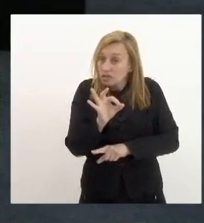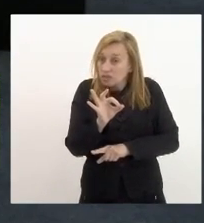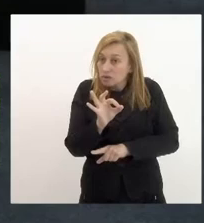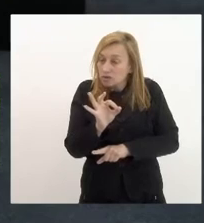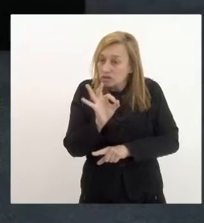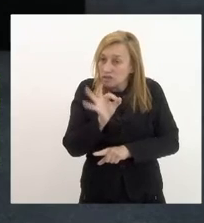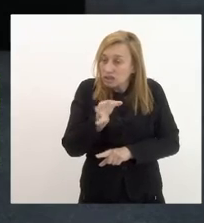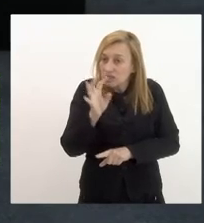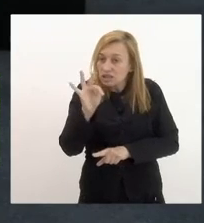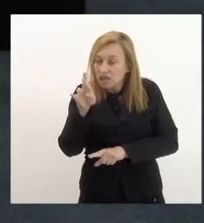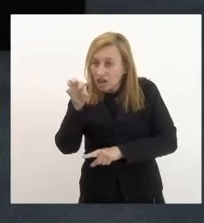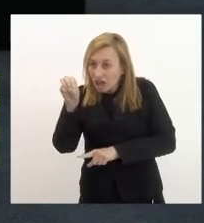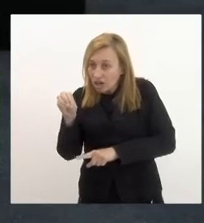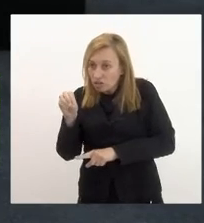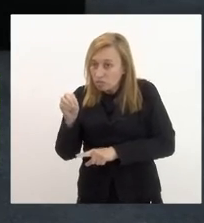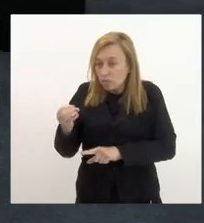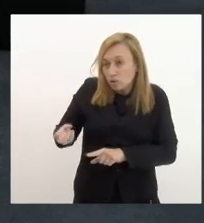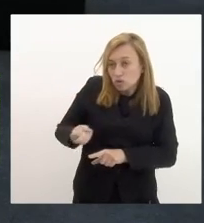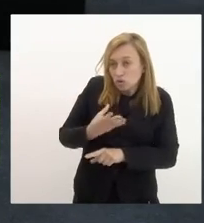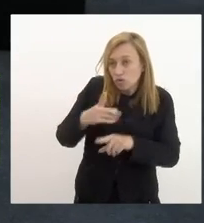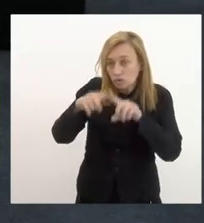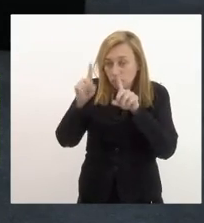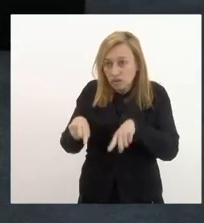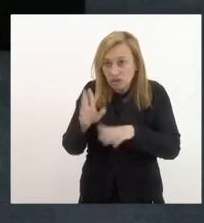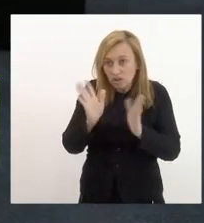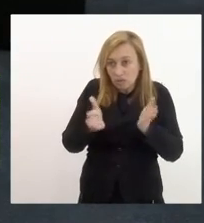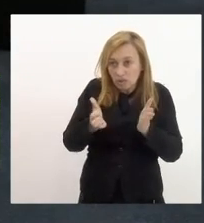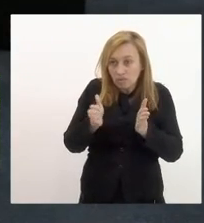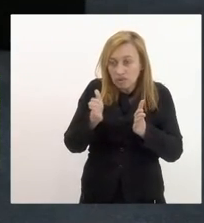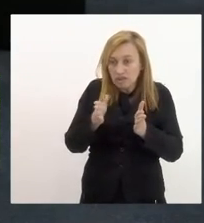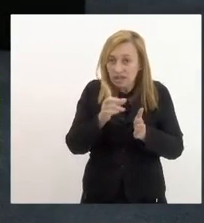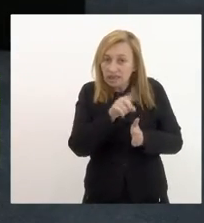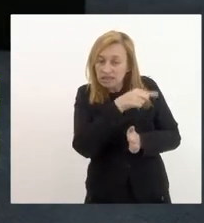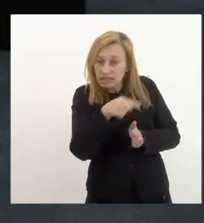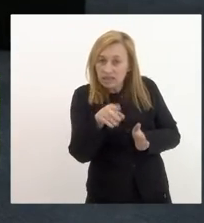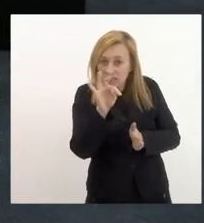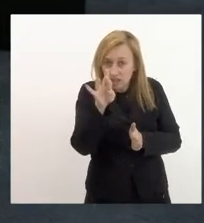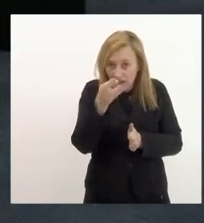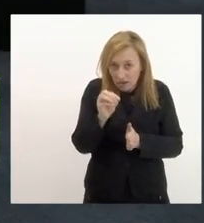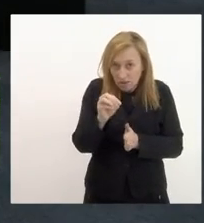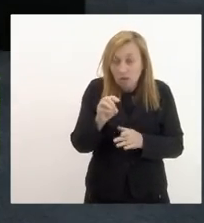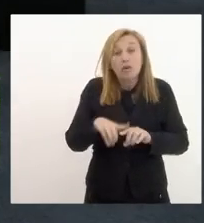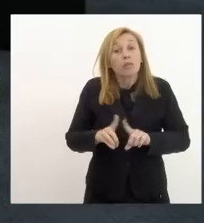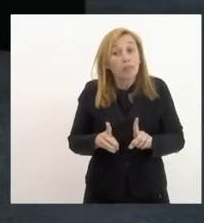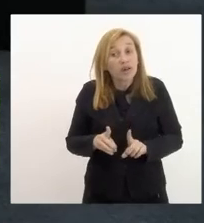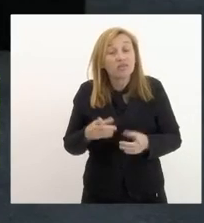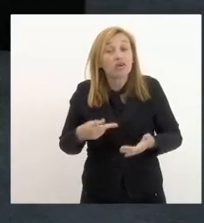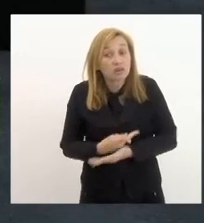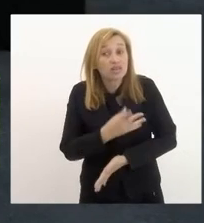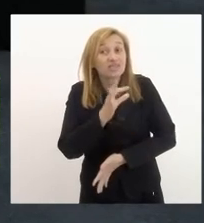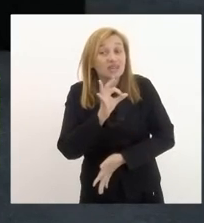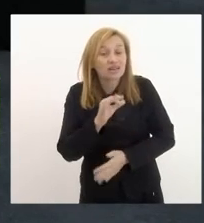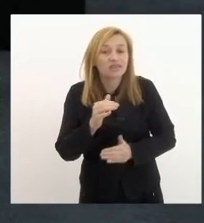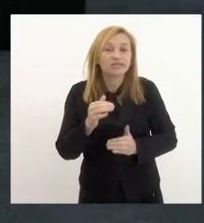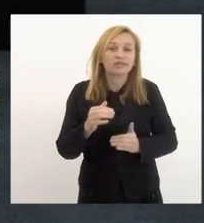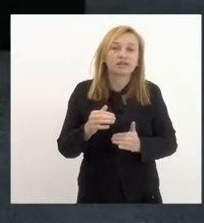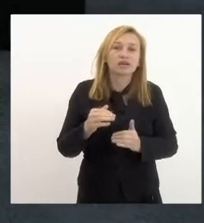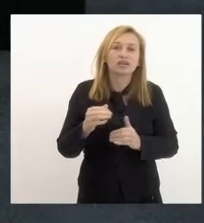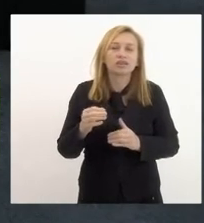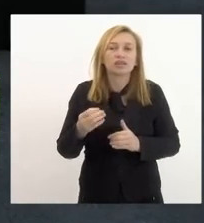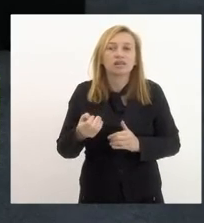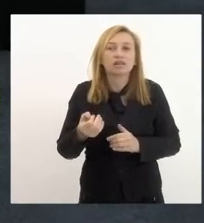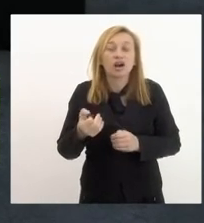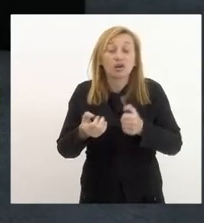e os clientes para Os Atuais você está extinguindo PM só que isso vai ocorrer de forma gradual